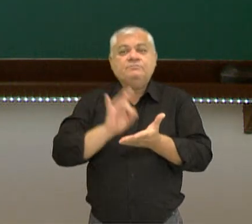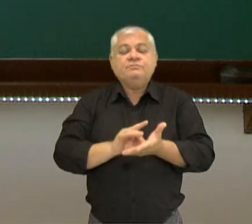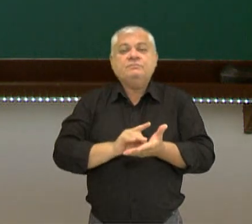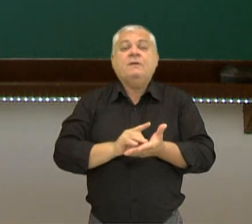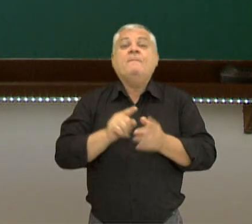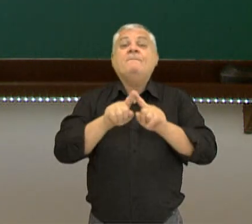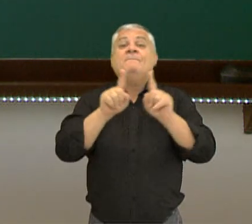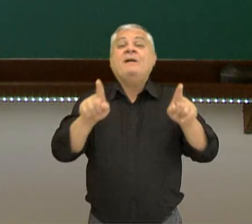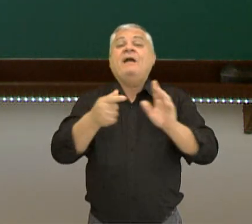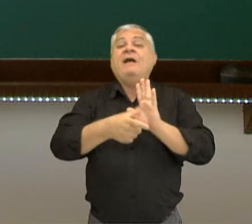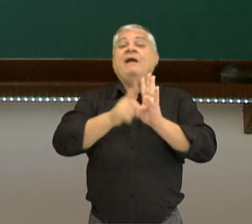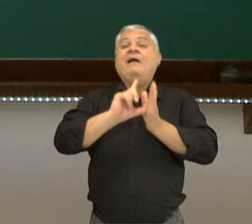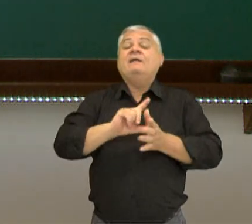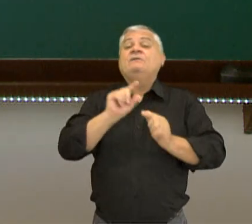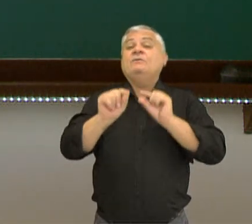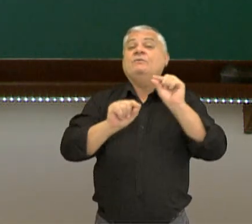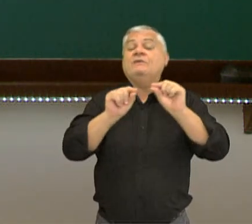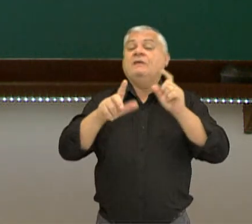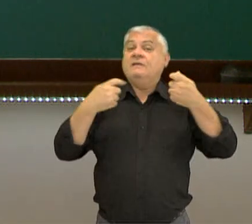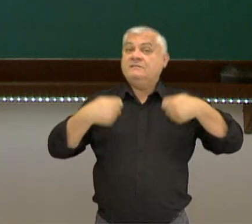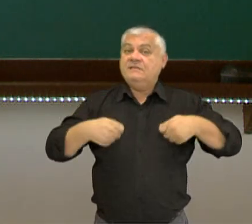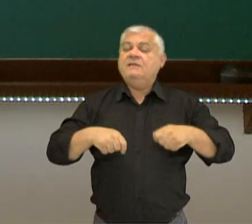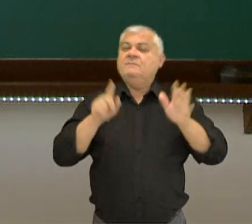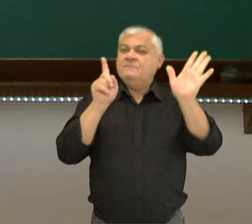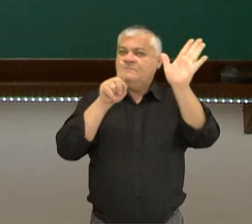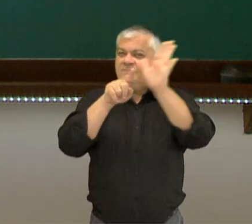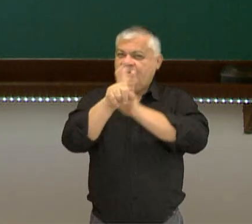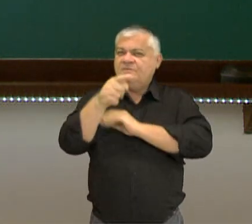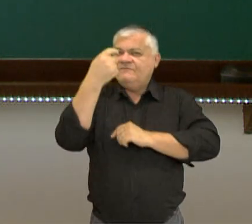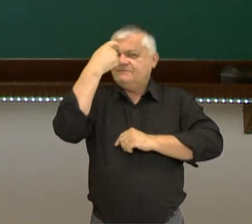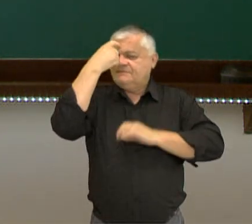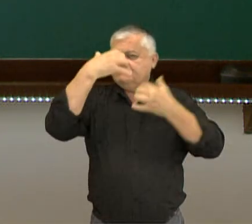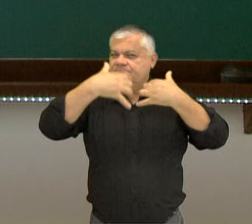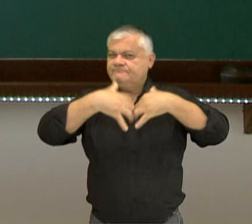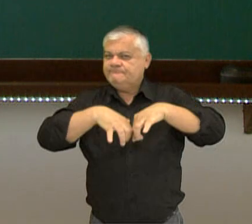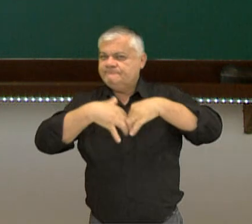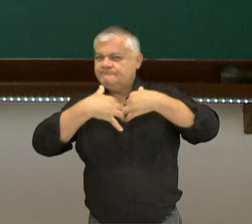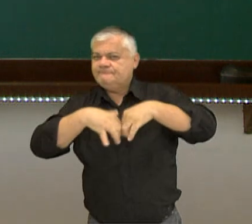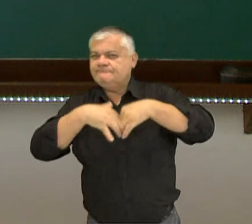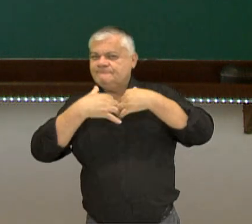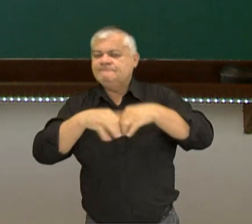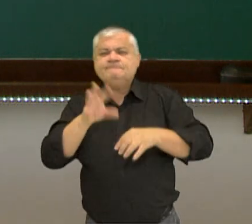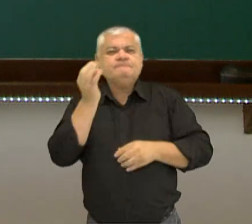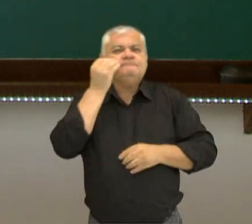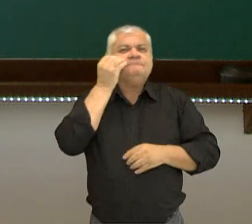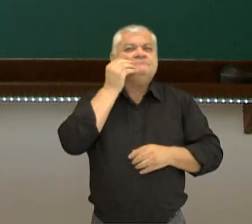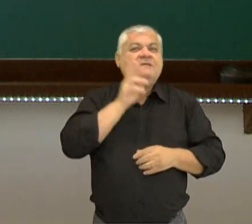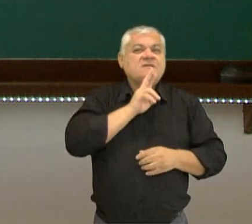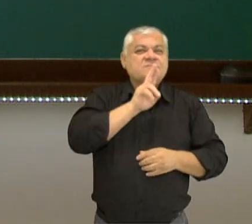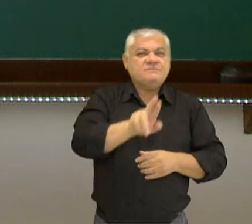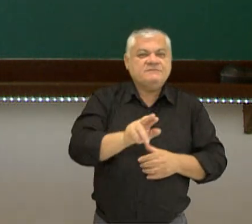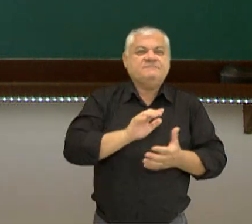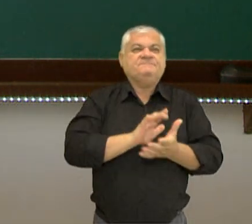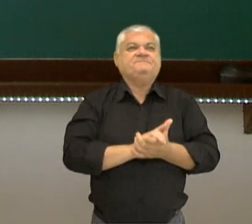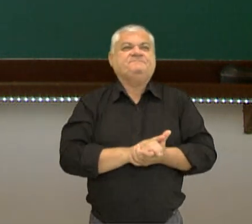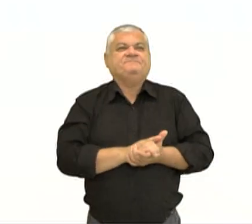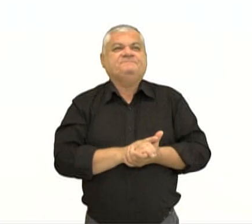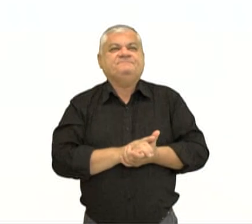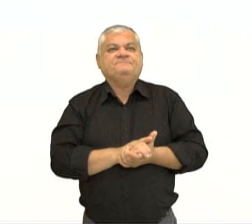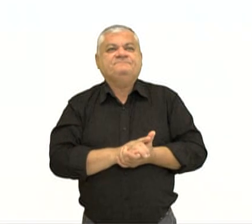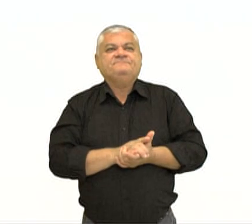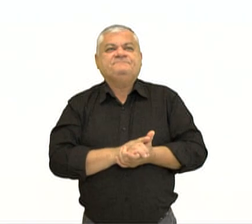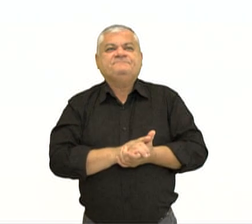e antes da gente continuar, temos uma questão para você pensar, para você tentar responder aí. Olha